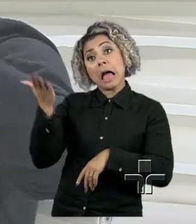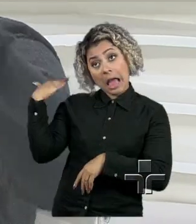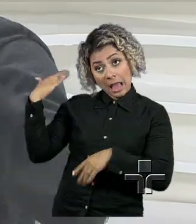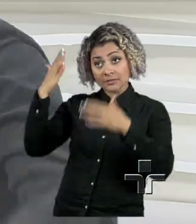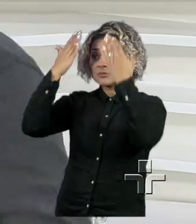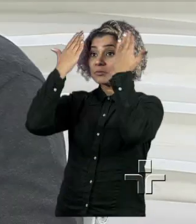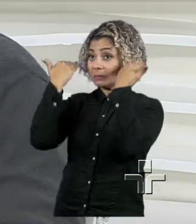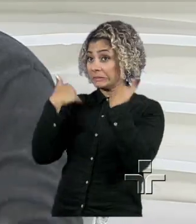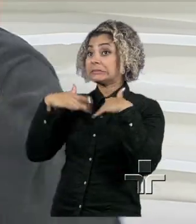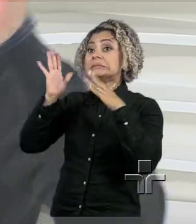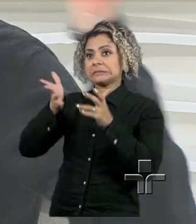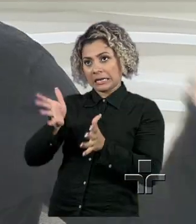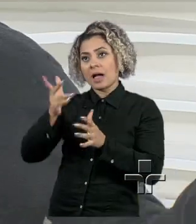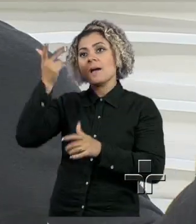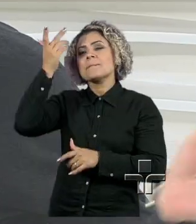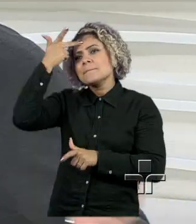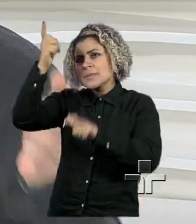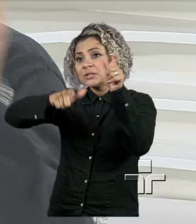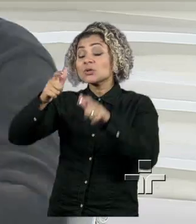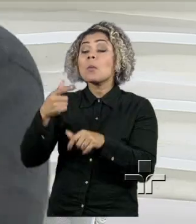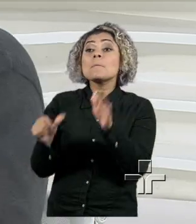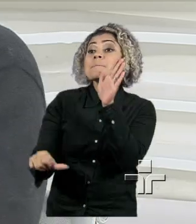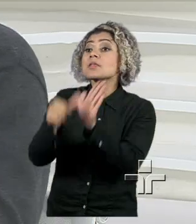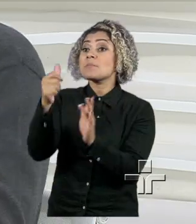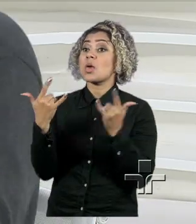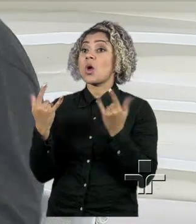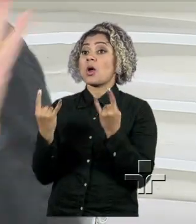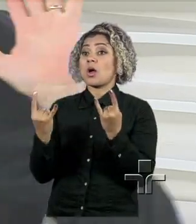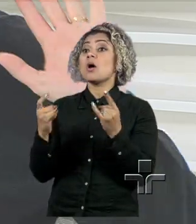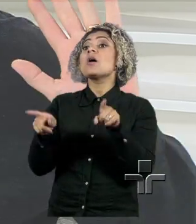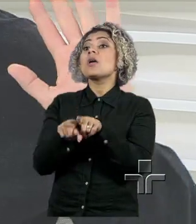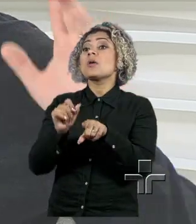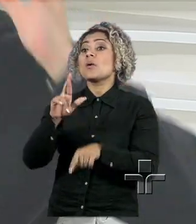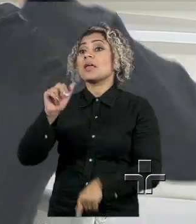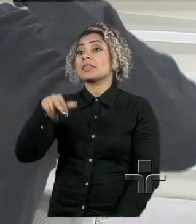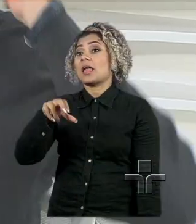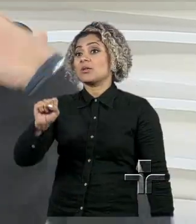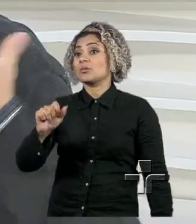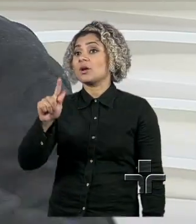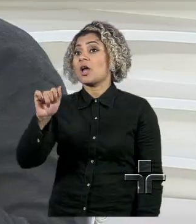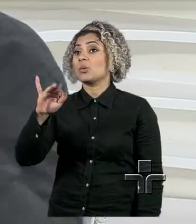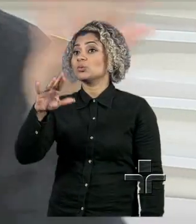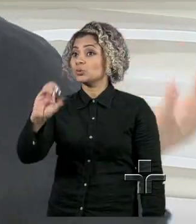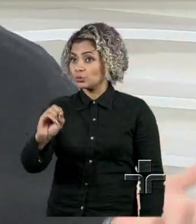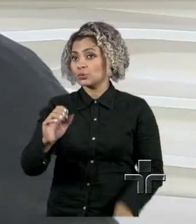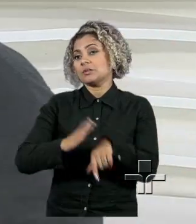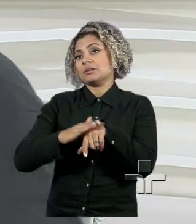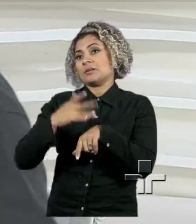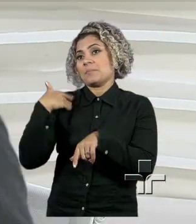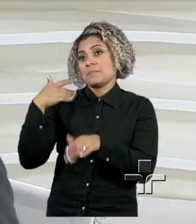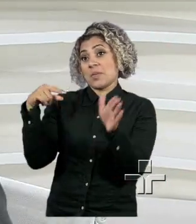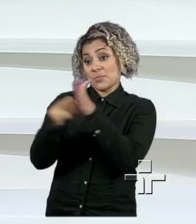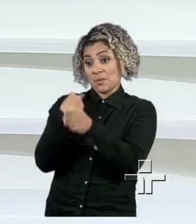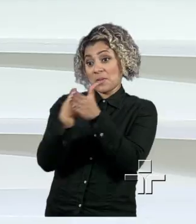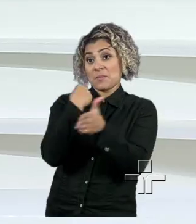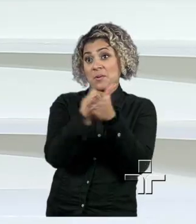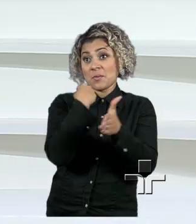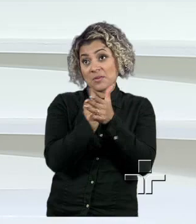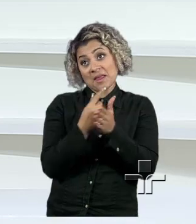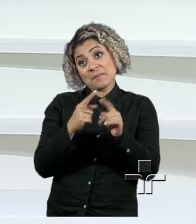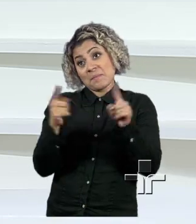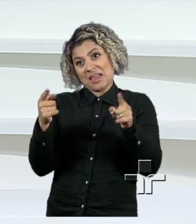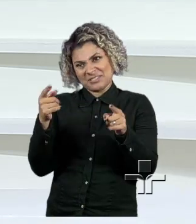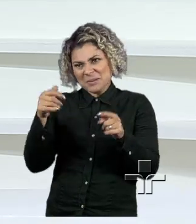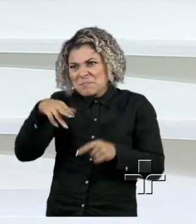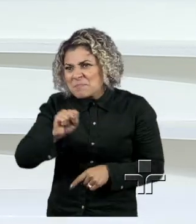e muitas pessoas, lembro, no primeiro Rock in Rio, me perguntavam se era o Renato Gaúcho, por algum motivo. Tinha cabelão e tal, mas sei lá. Olha, o Messi